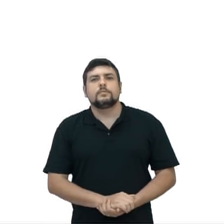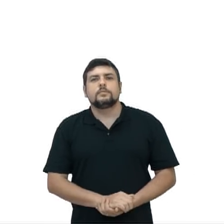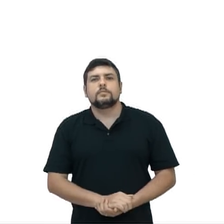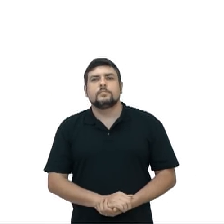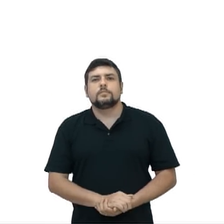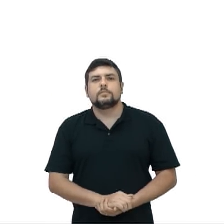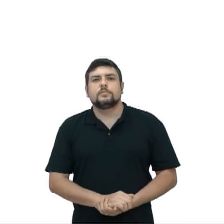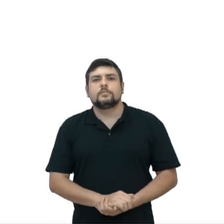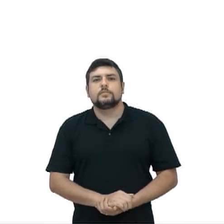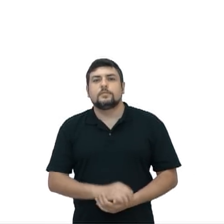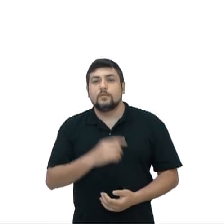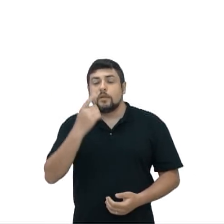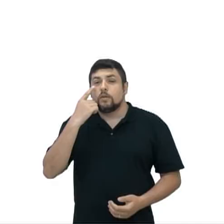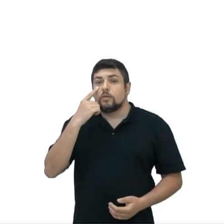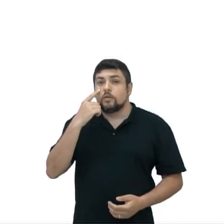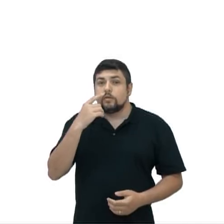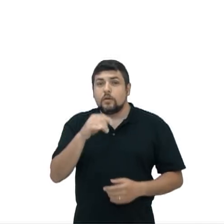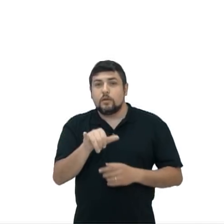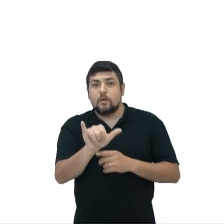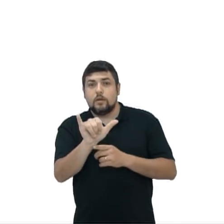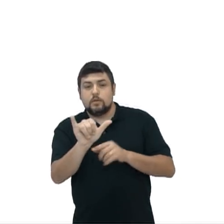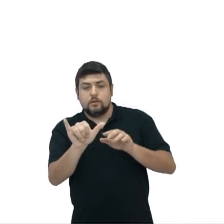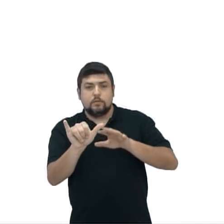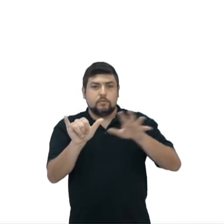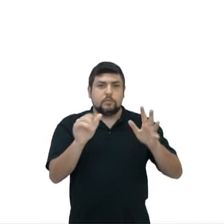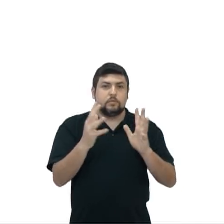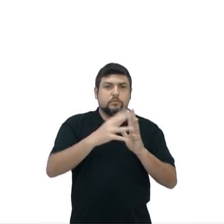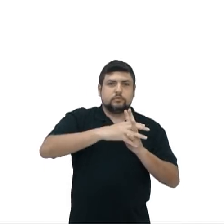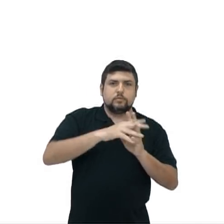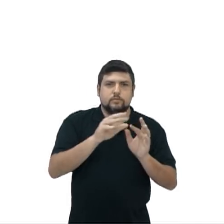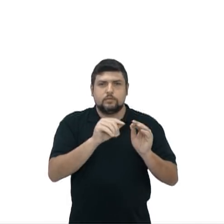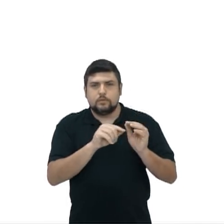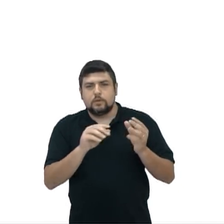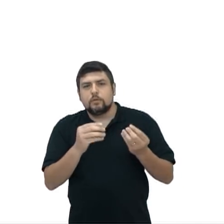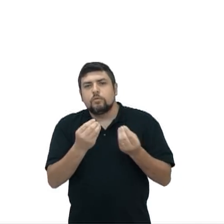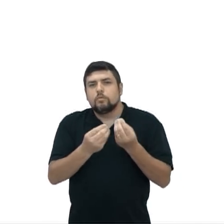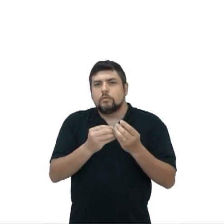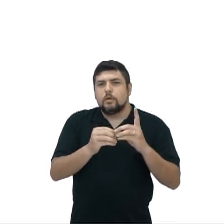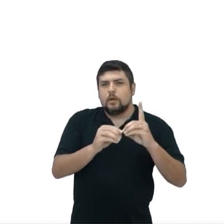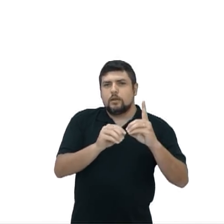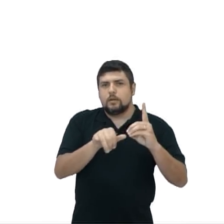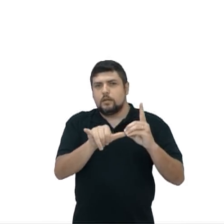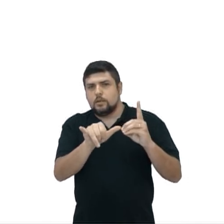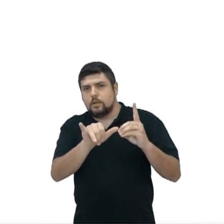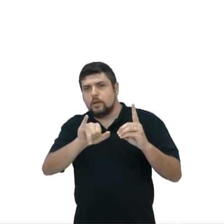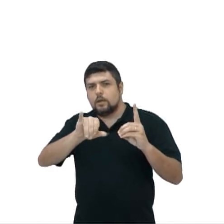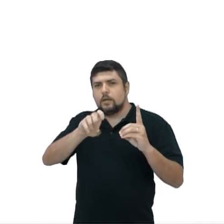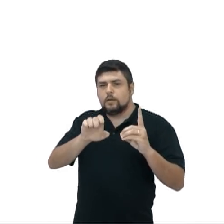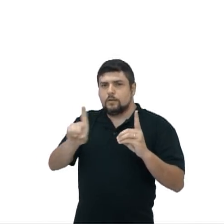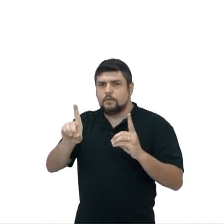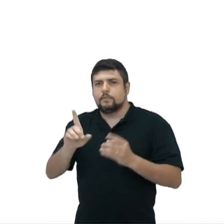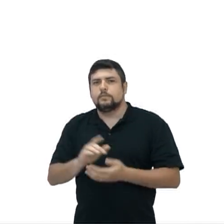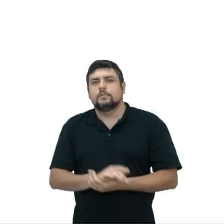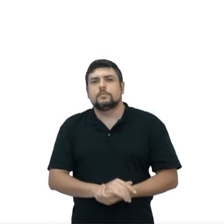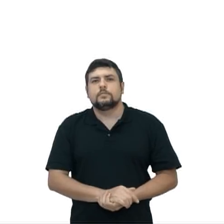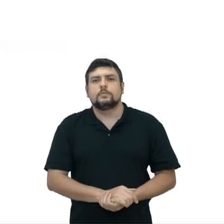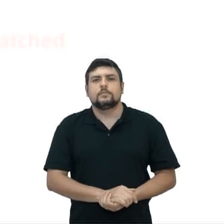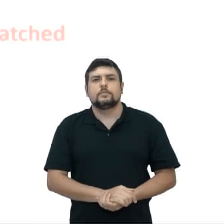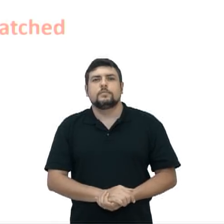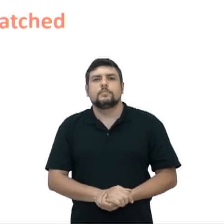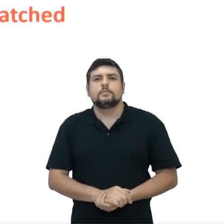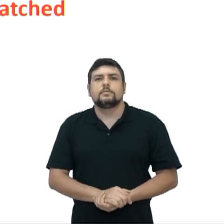no study? Olha lá o Y precedido de consoante. Study. Walk, moleza,